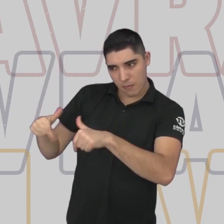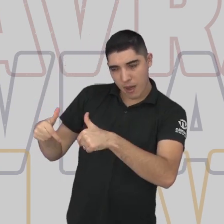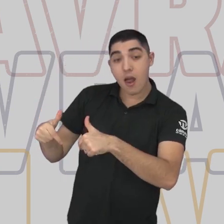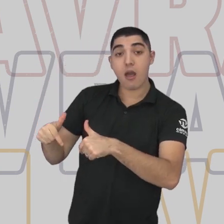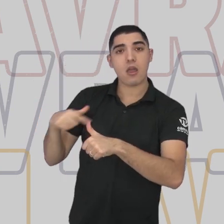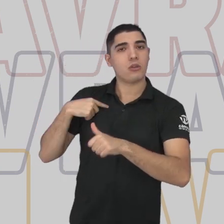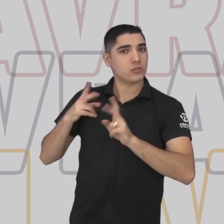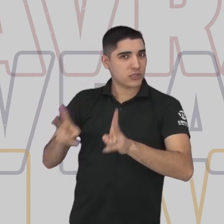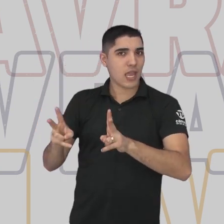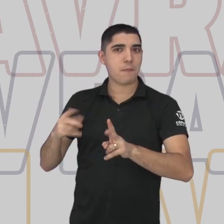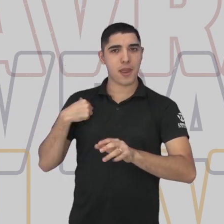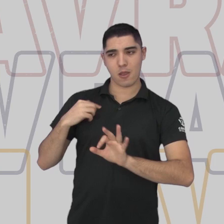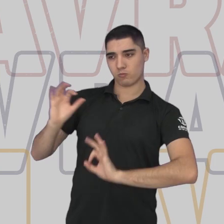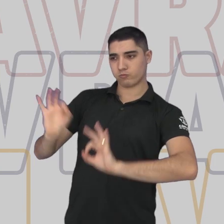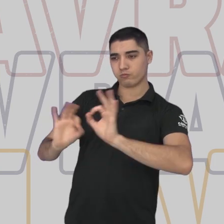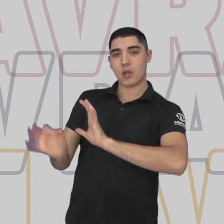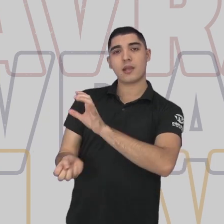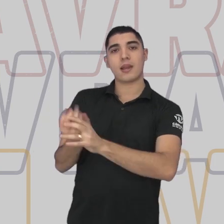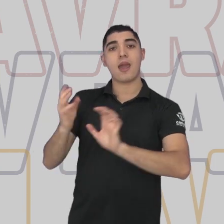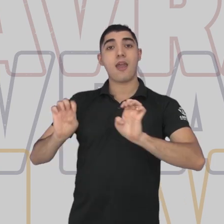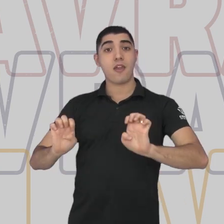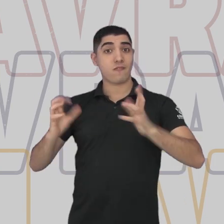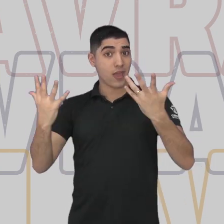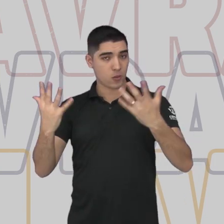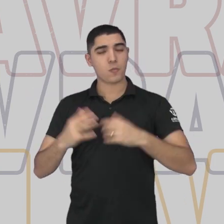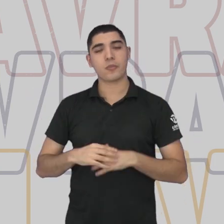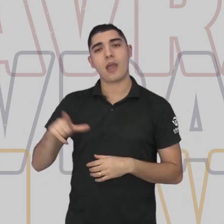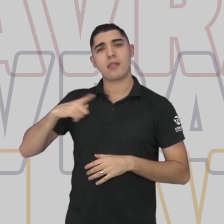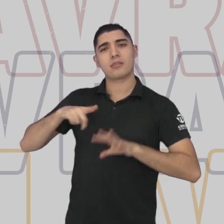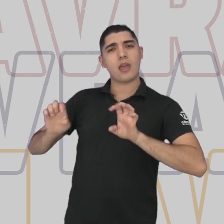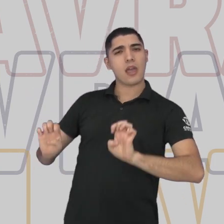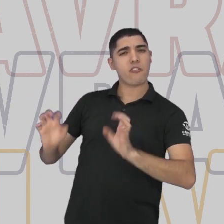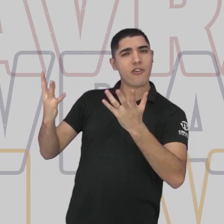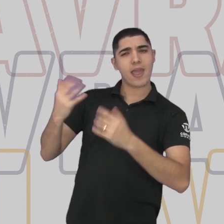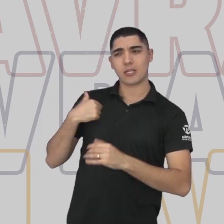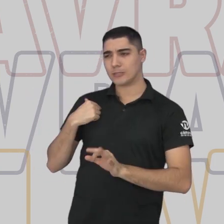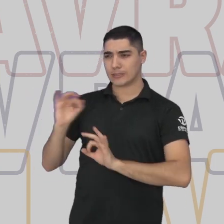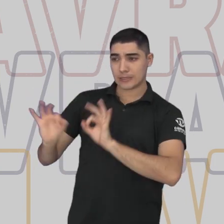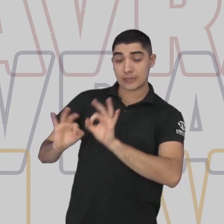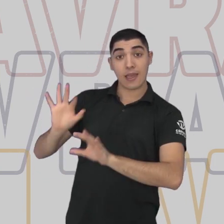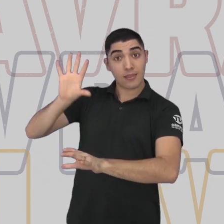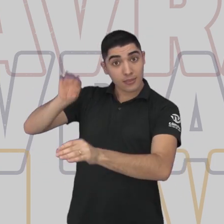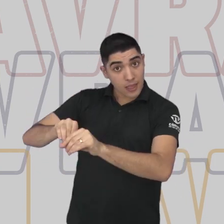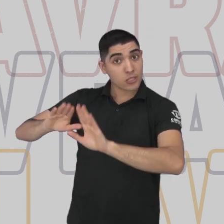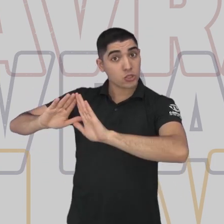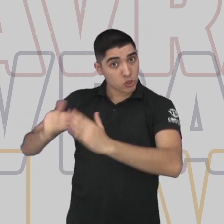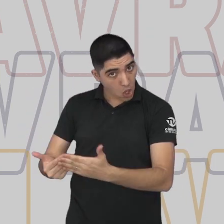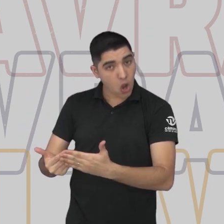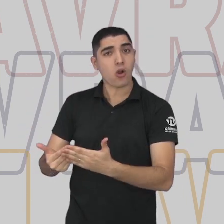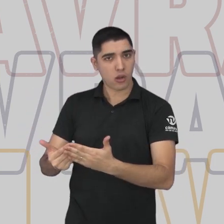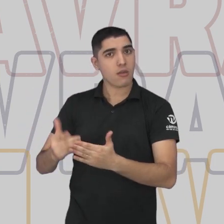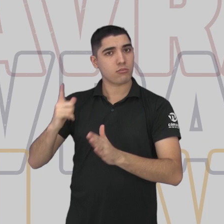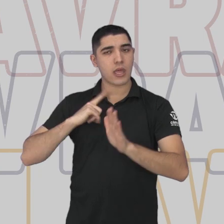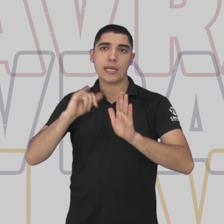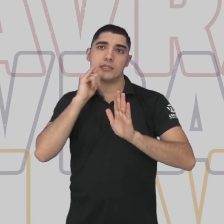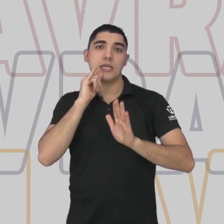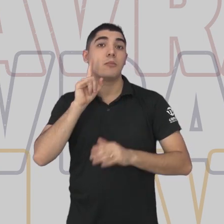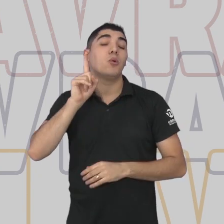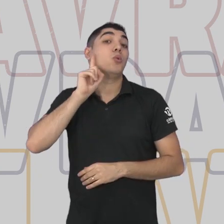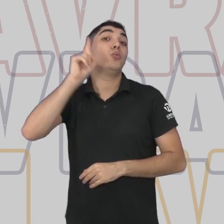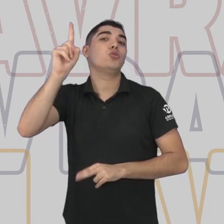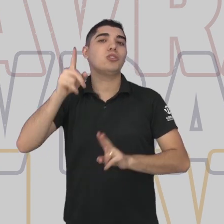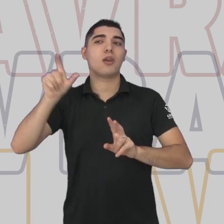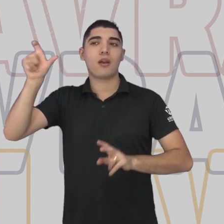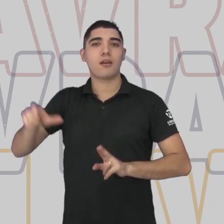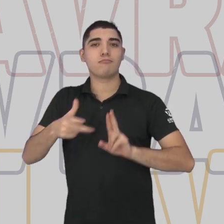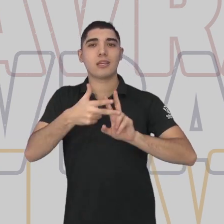eu trabalhava com eventos. Então, e às vezes tinha eventos que eram eventos também escolares, dentro da agenda, por exemplo, o